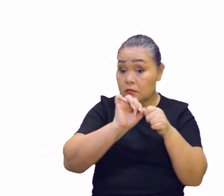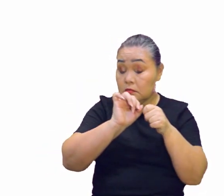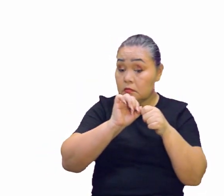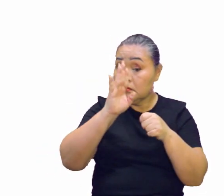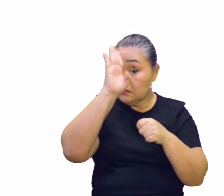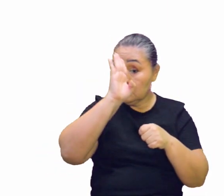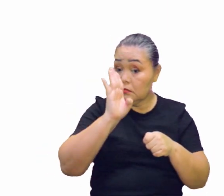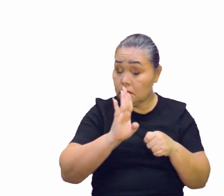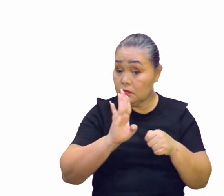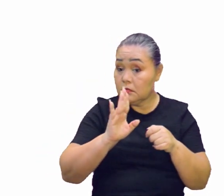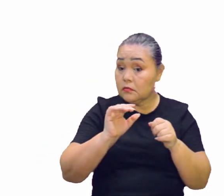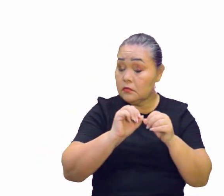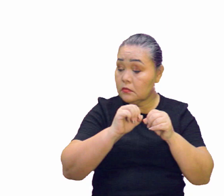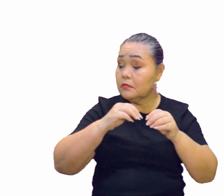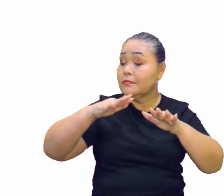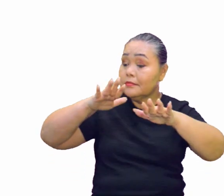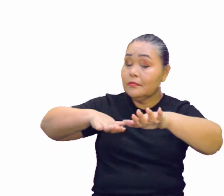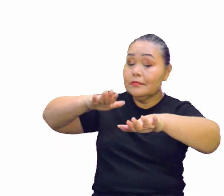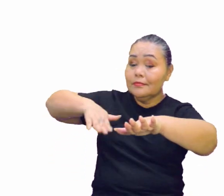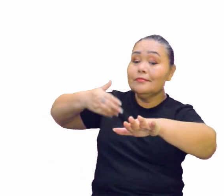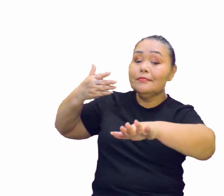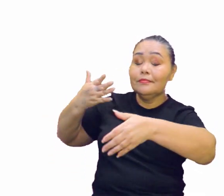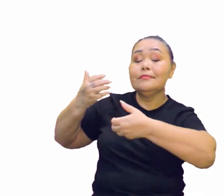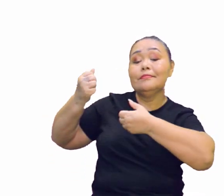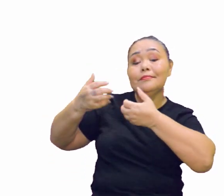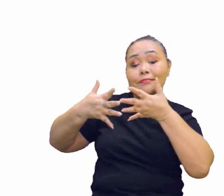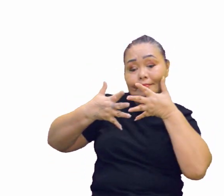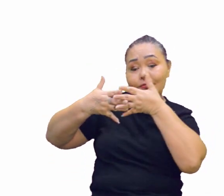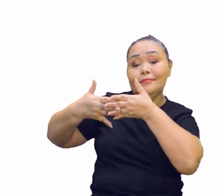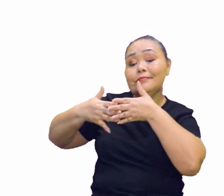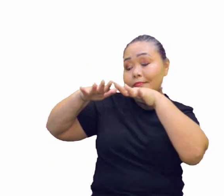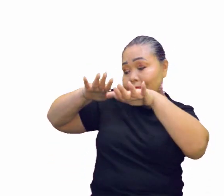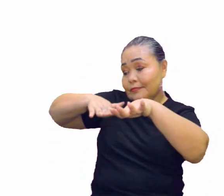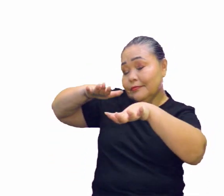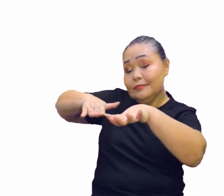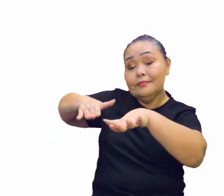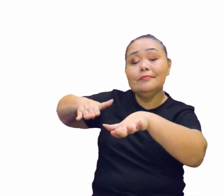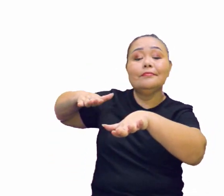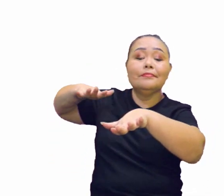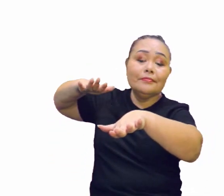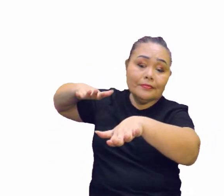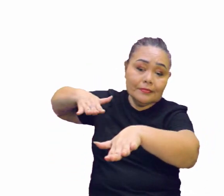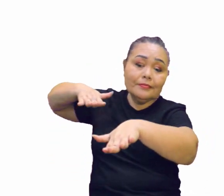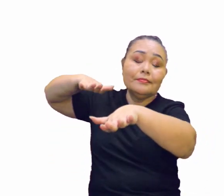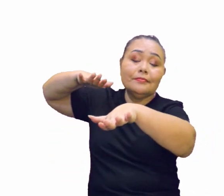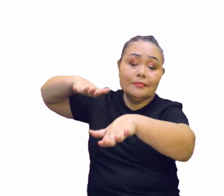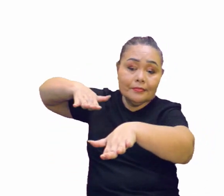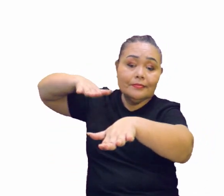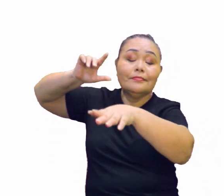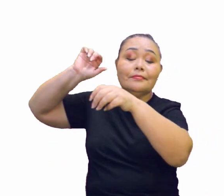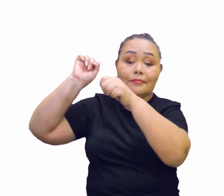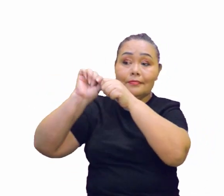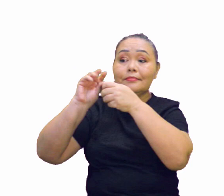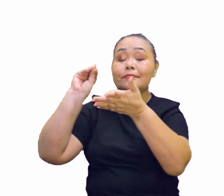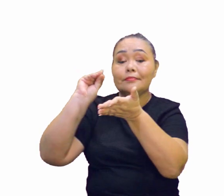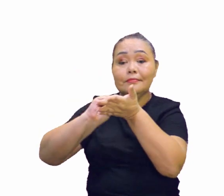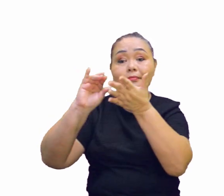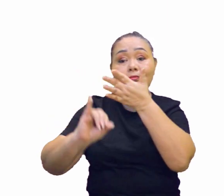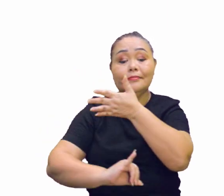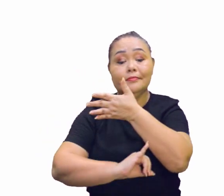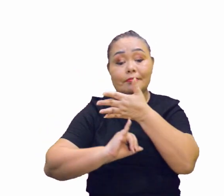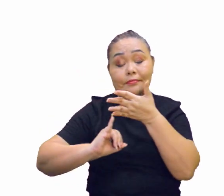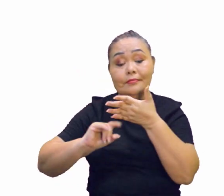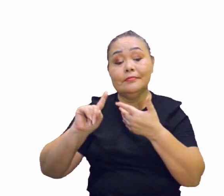portos brasileiros, têm longas filas de caminhões, porque não tem ainda, não abastece, não tem essa infraestrutura.